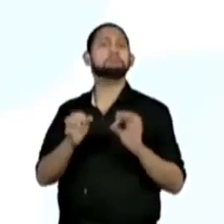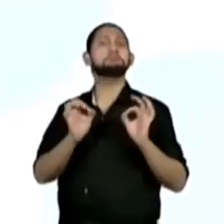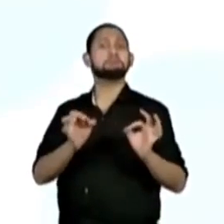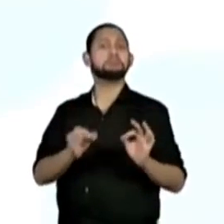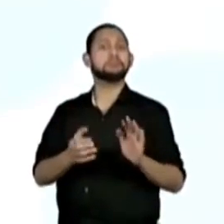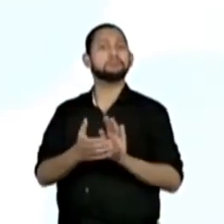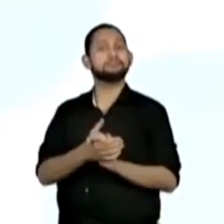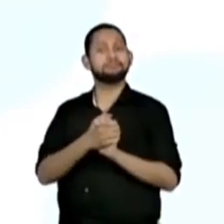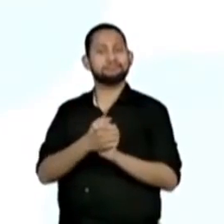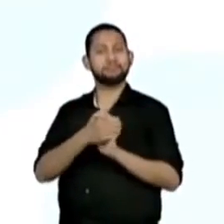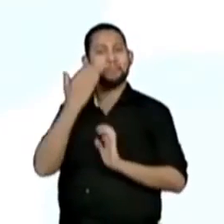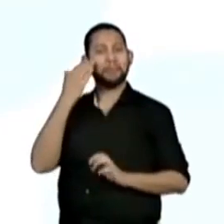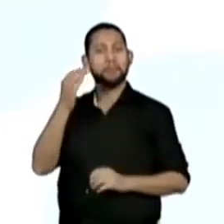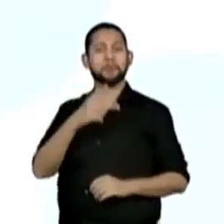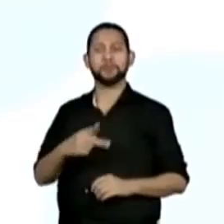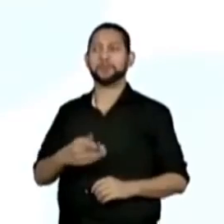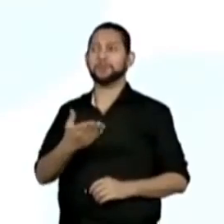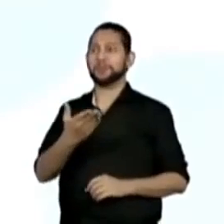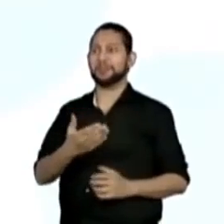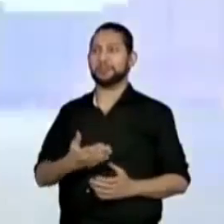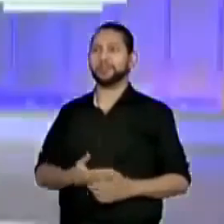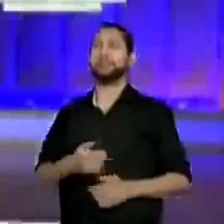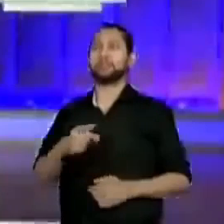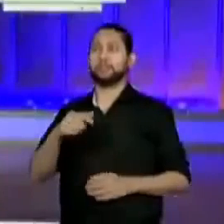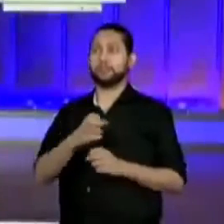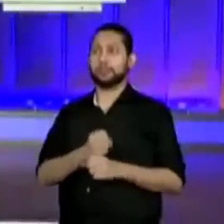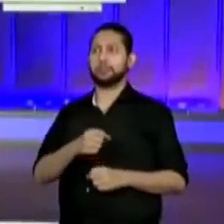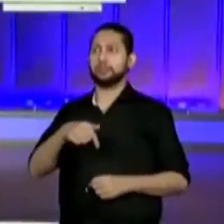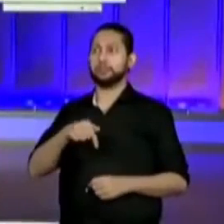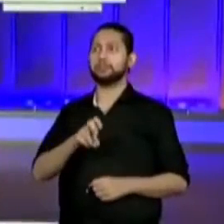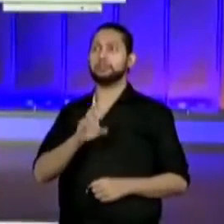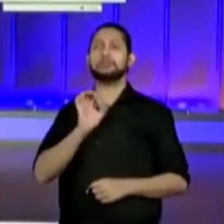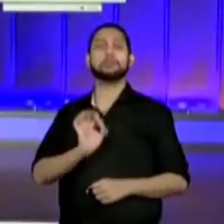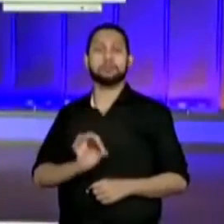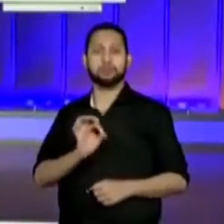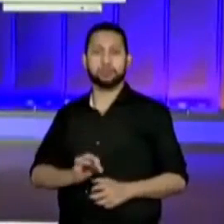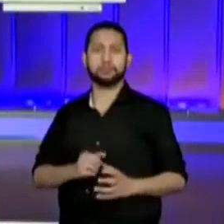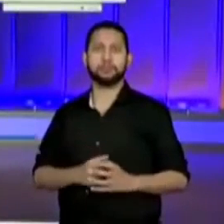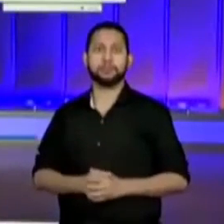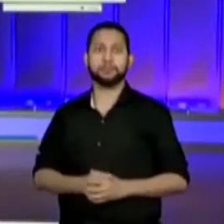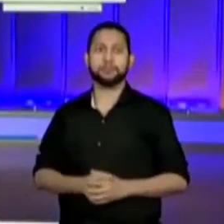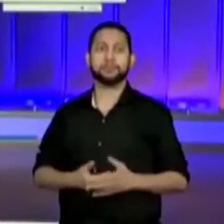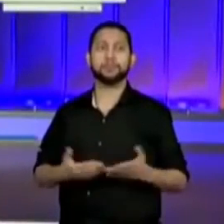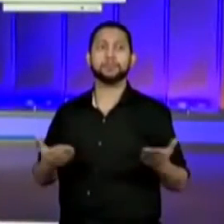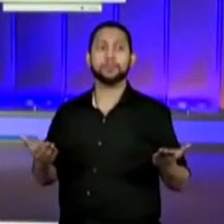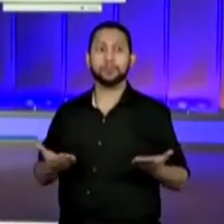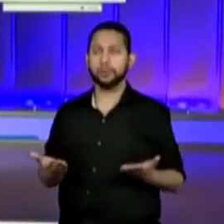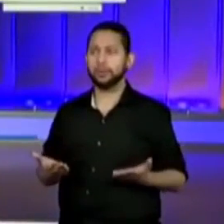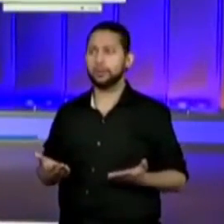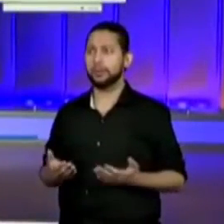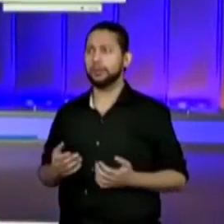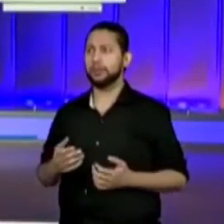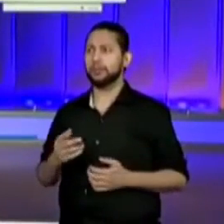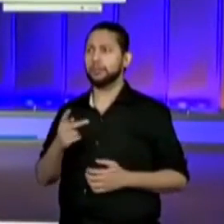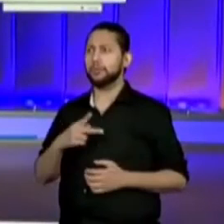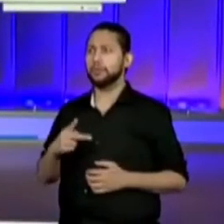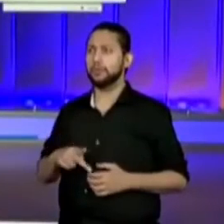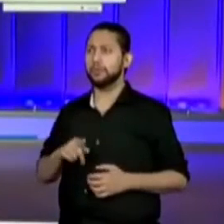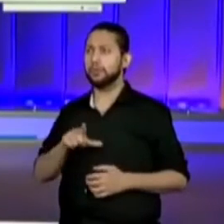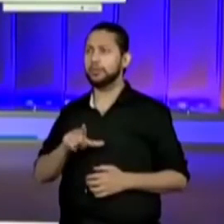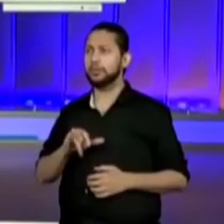50 + R 25 = R 75 muito bem a pro L